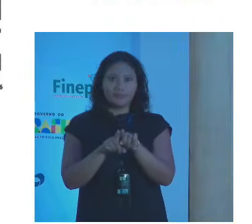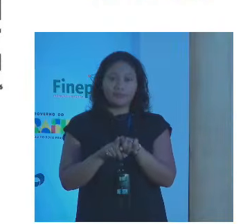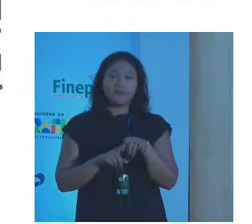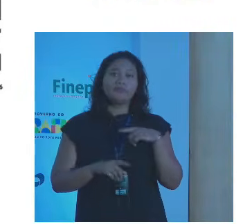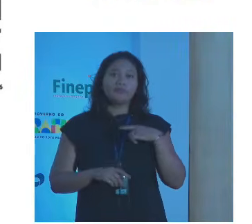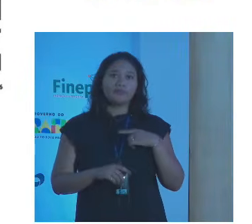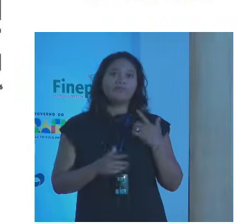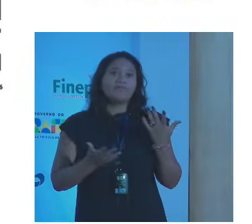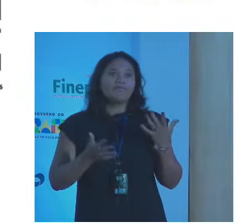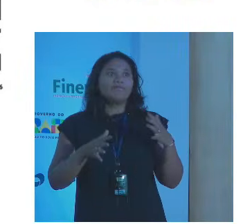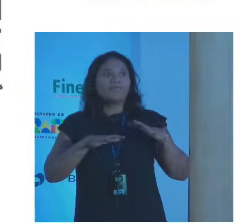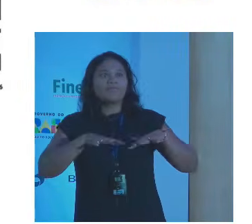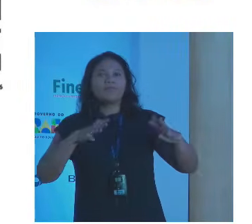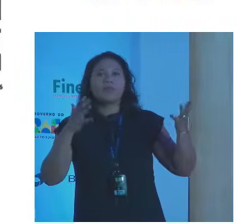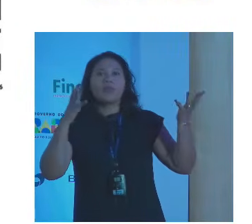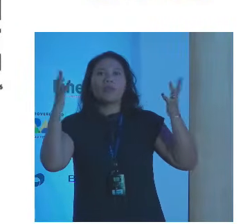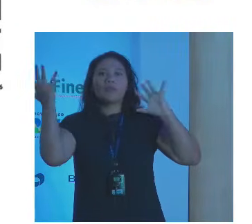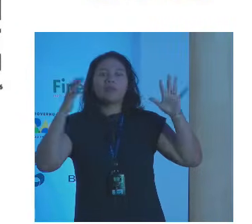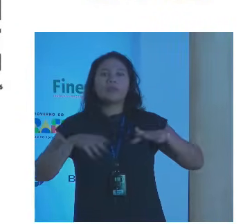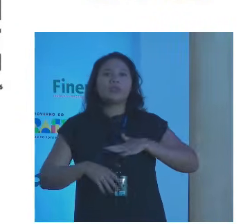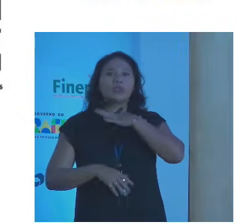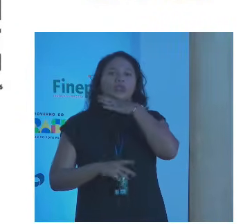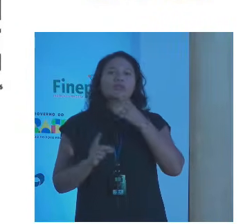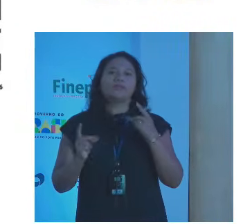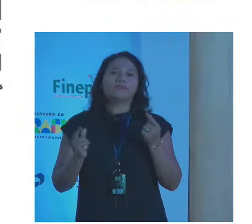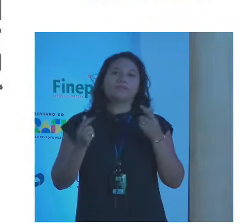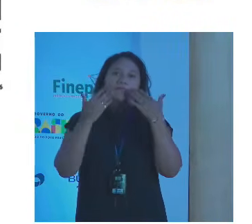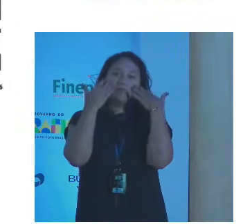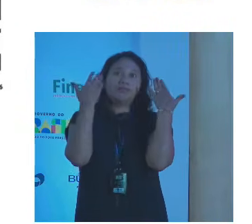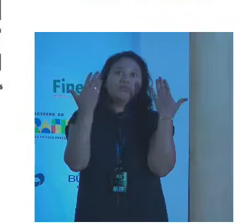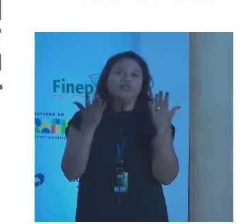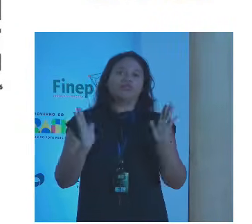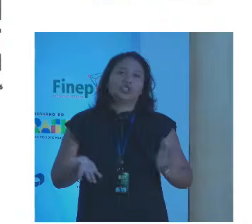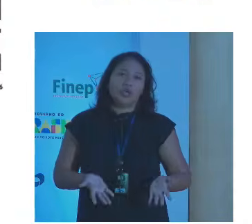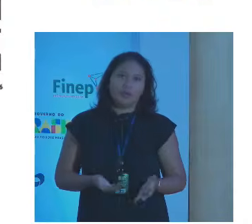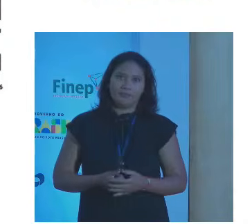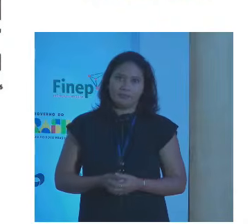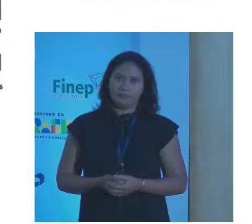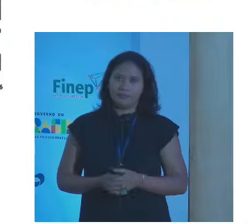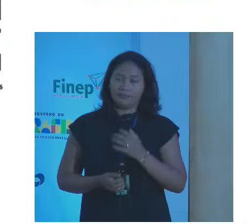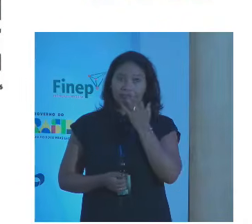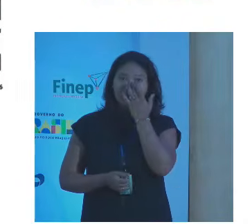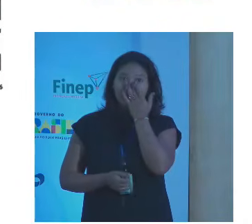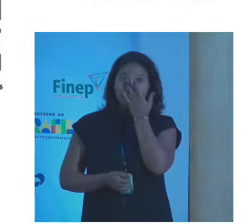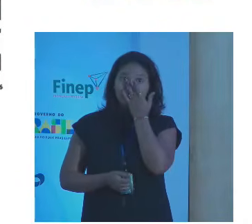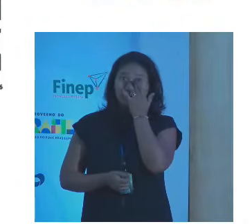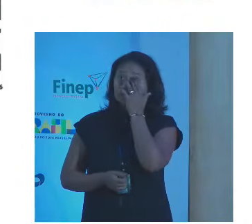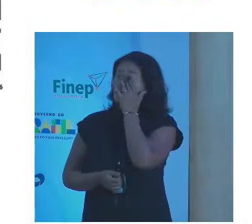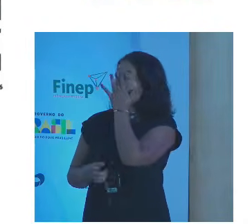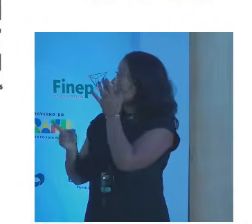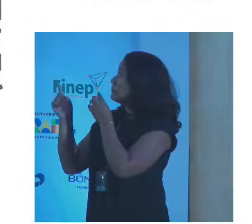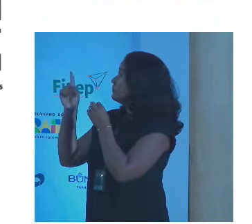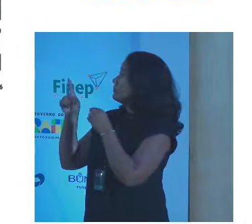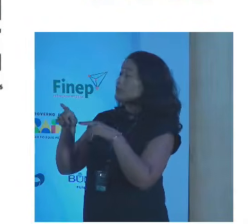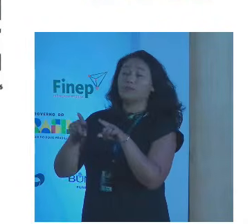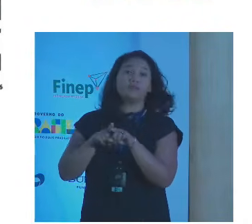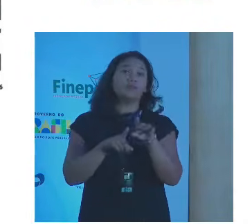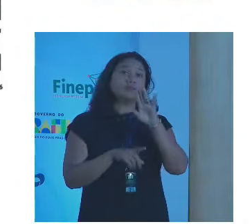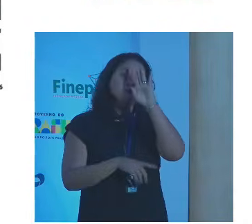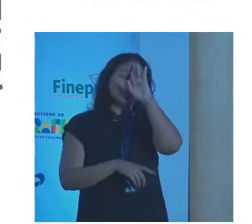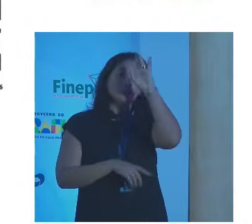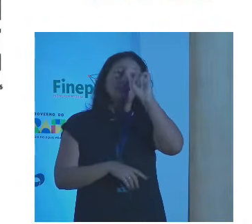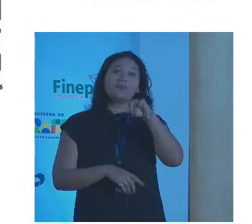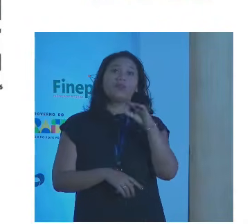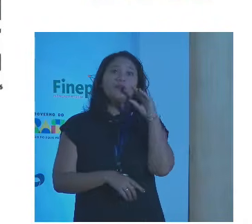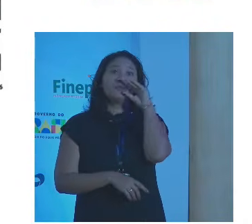gente está nesse cenário de mudanças climáticas já bastante evidente. Aquecimento, nesse caso aqui, destacando aquecimento global.